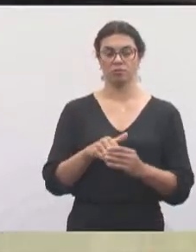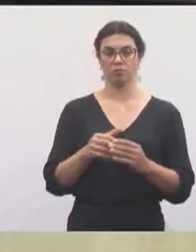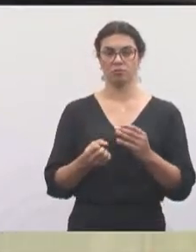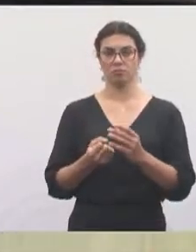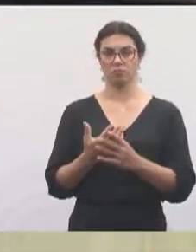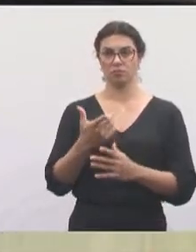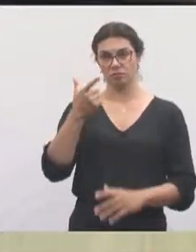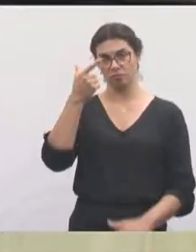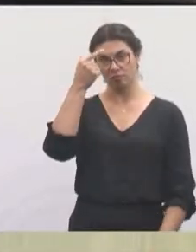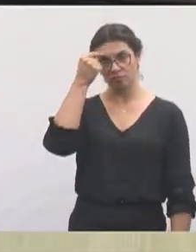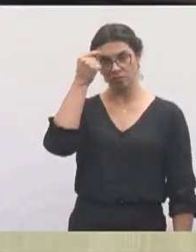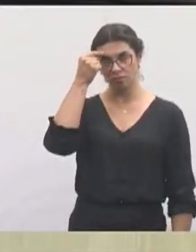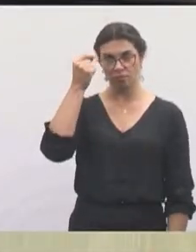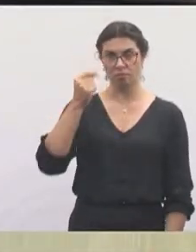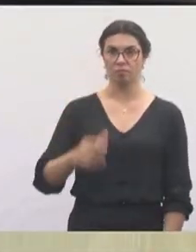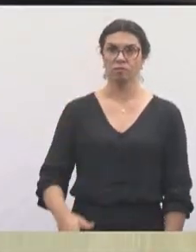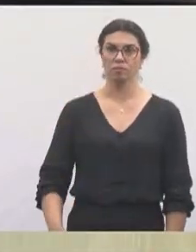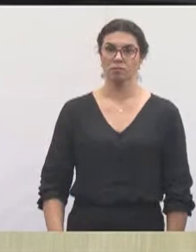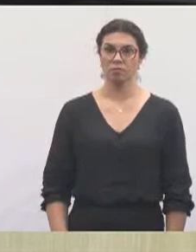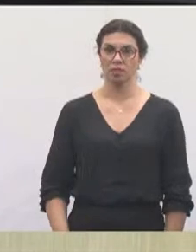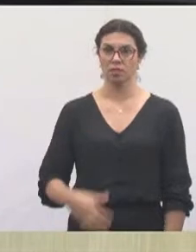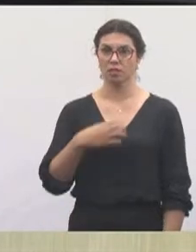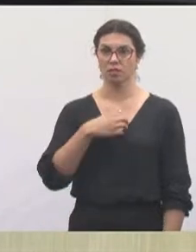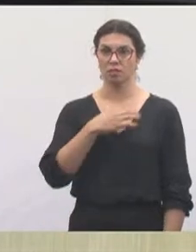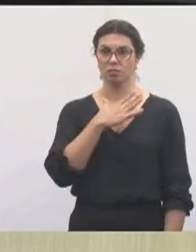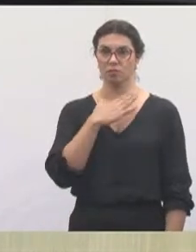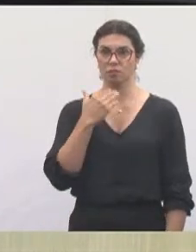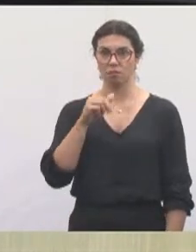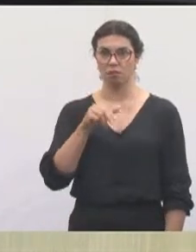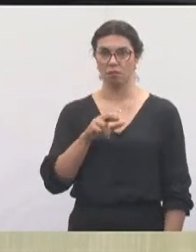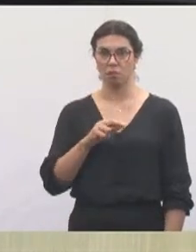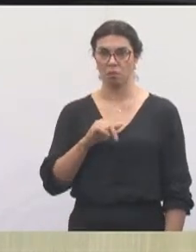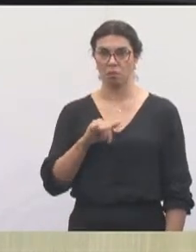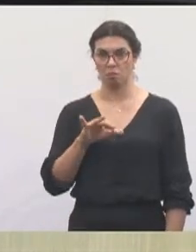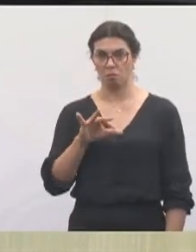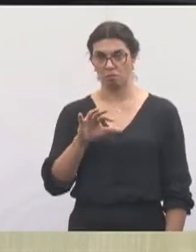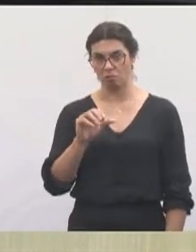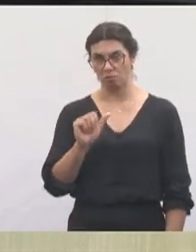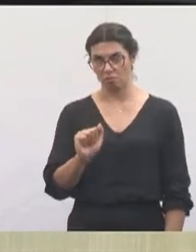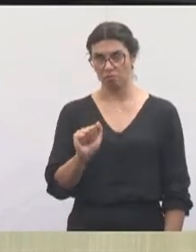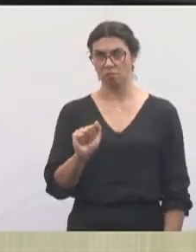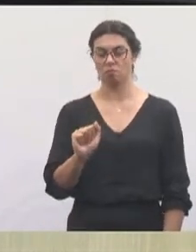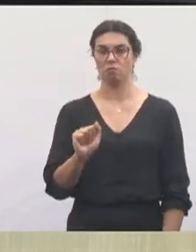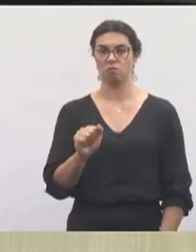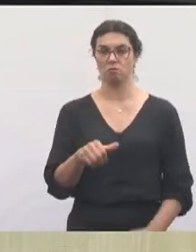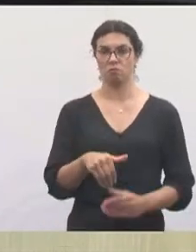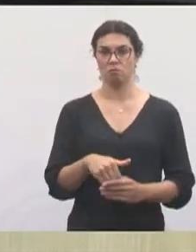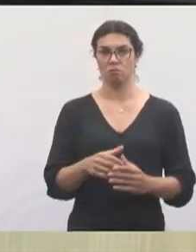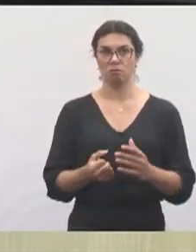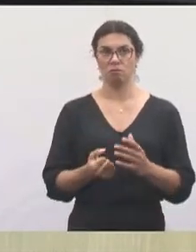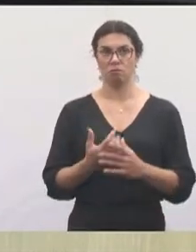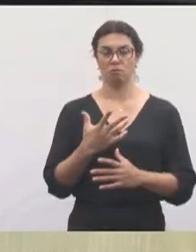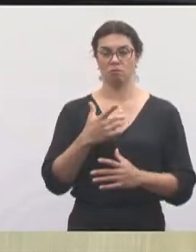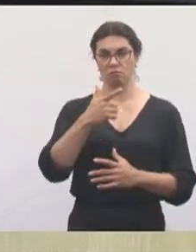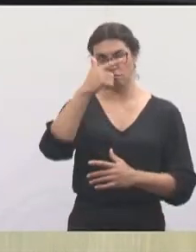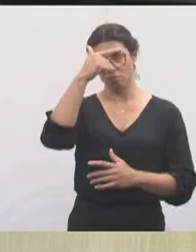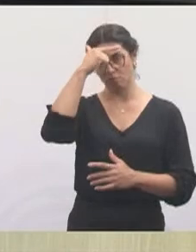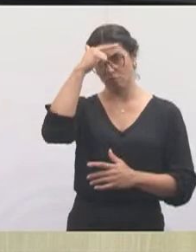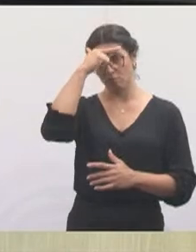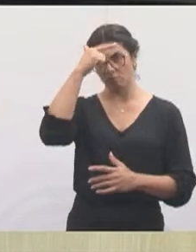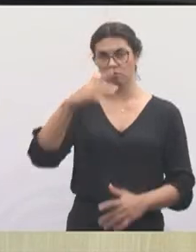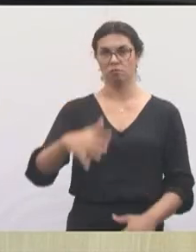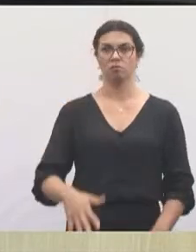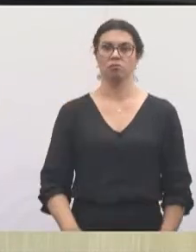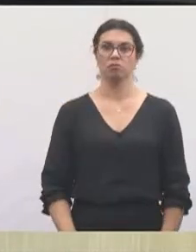Edgar sasque pesar pelo falecimento de Maria José do Nascimento fortes voto formulado pelo vereador luí